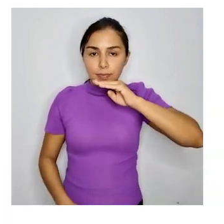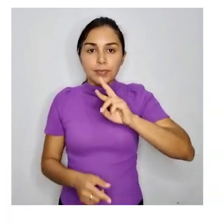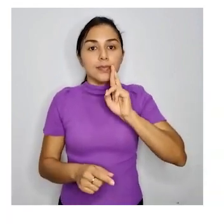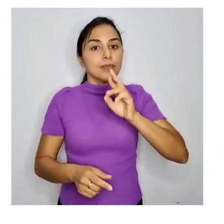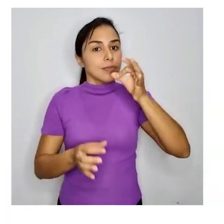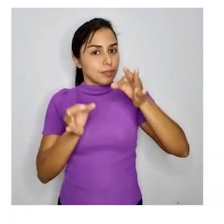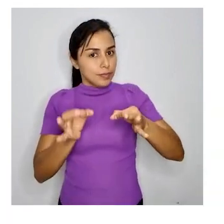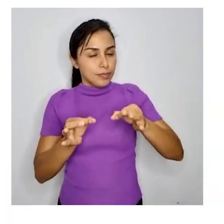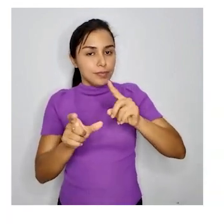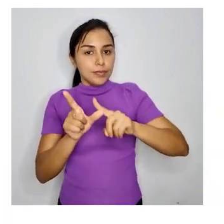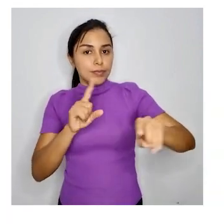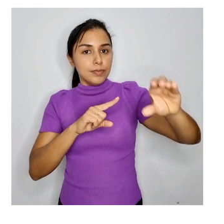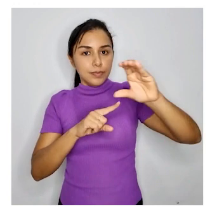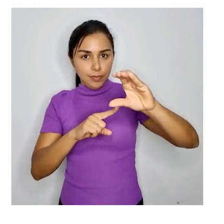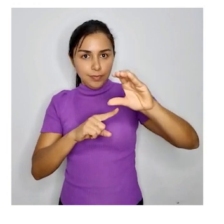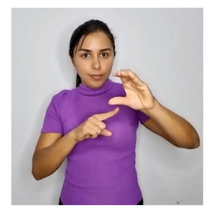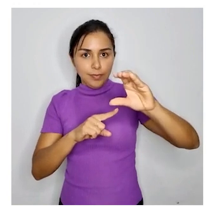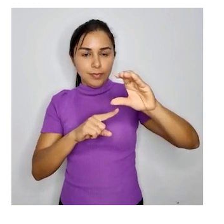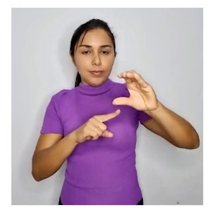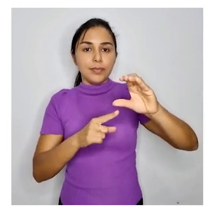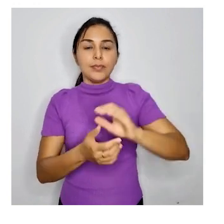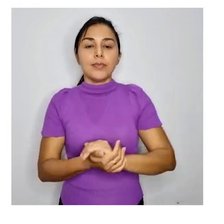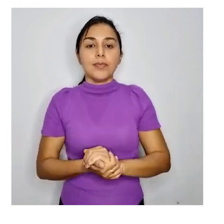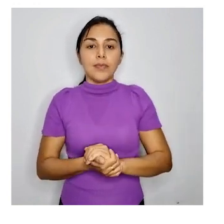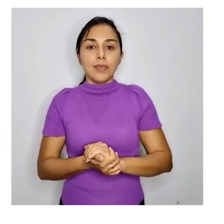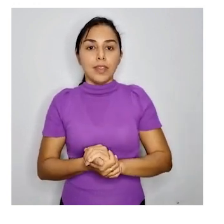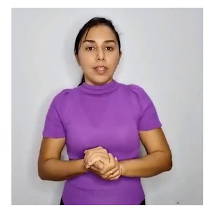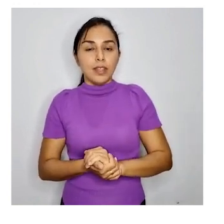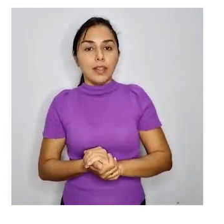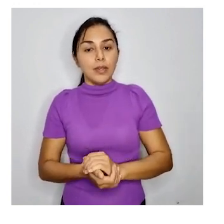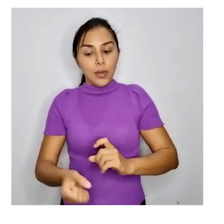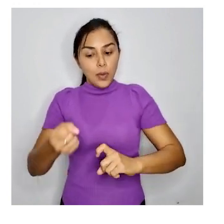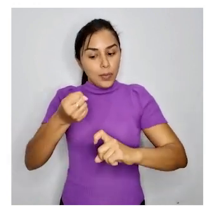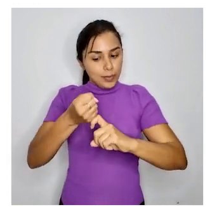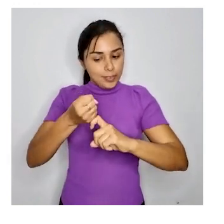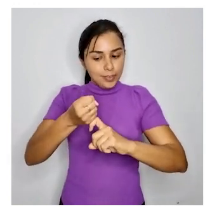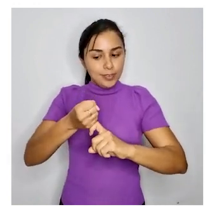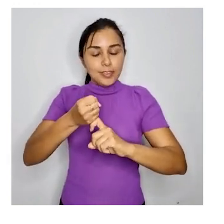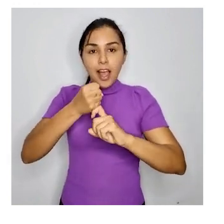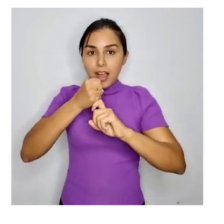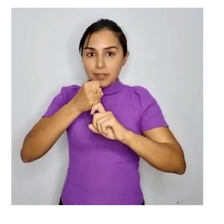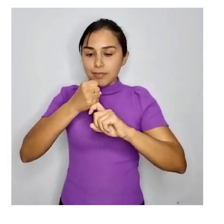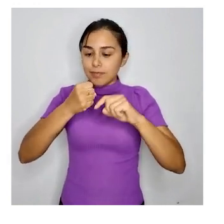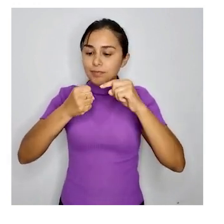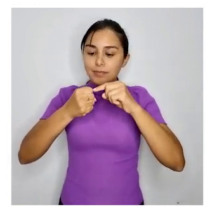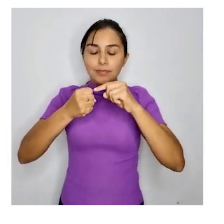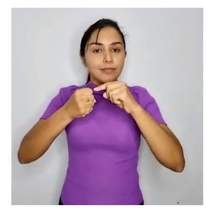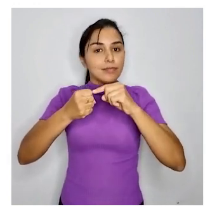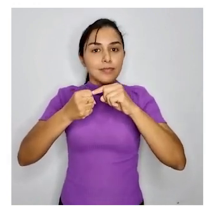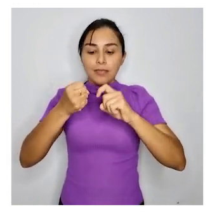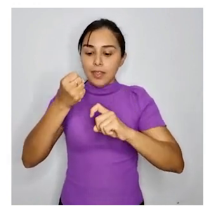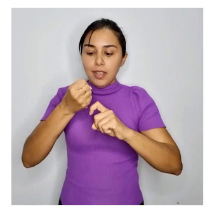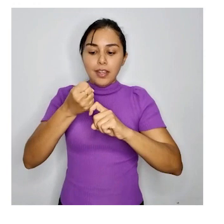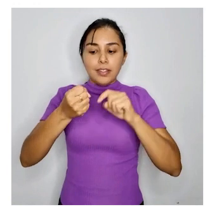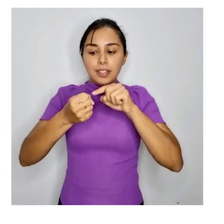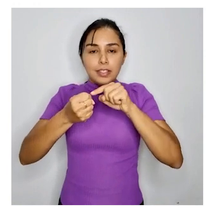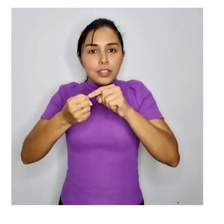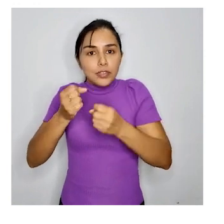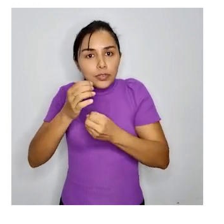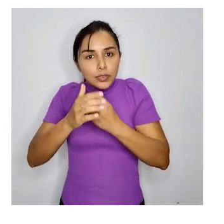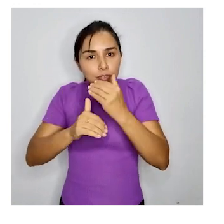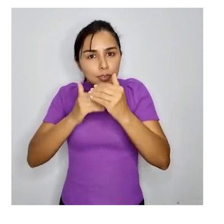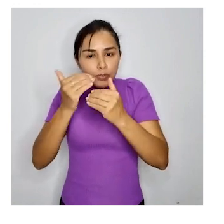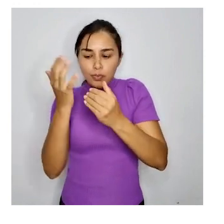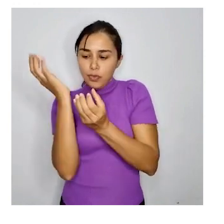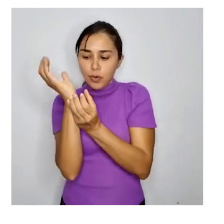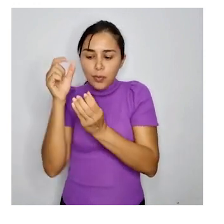Letra C. Como eu comentei com vocês, a parte comestível do caju não é originada pela fecundação do ovário. O fruto verdadeiro